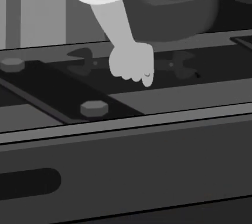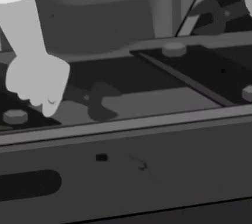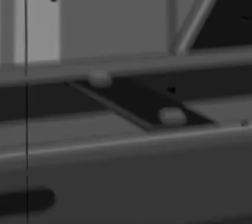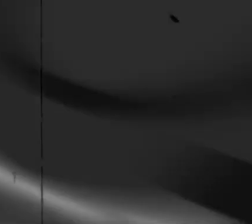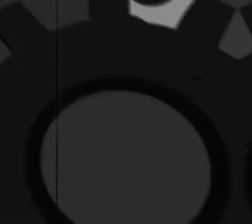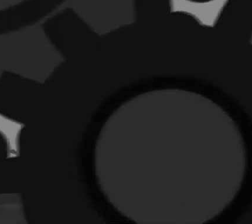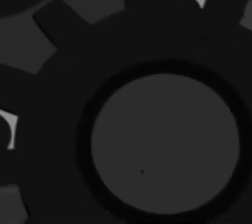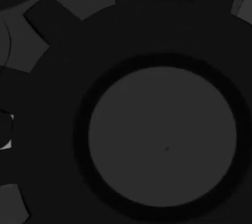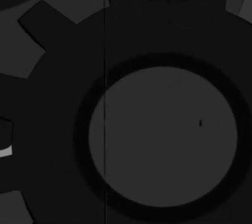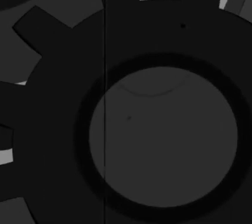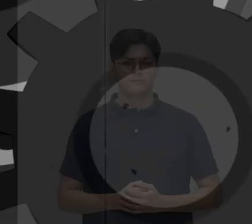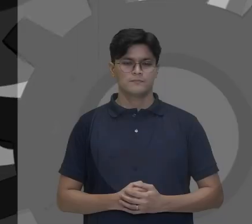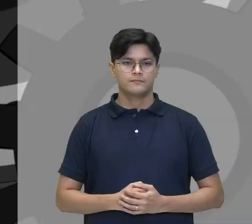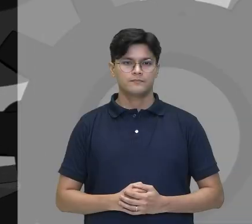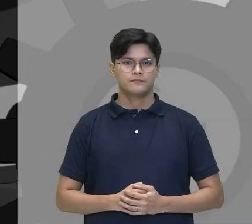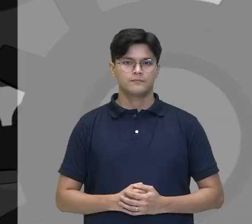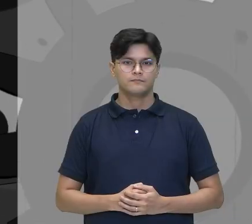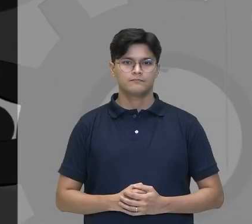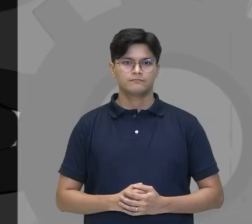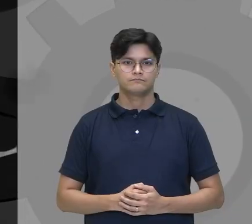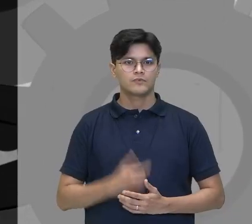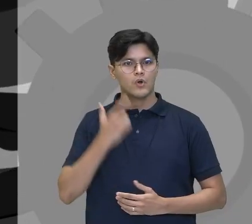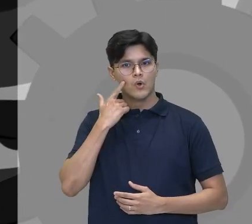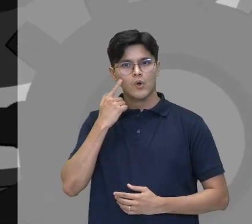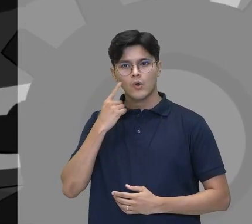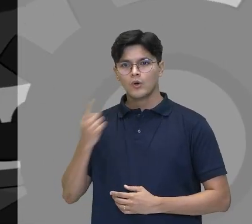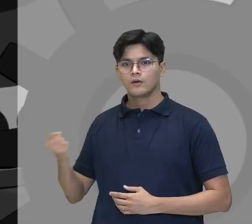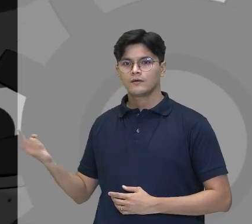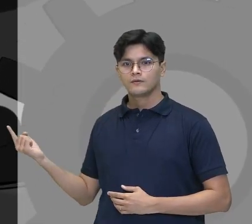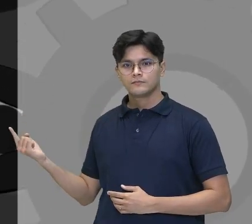Nesse caso aqui, ele só sabe pegar ali as chaves